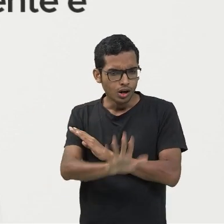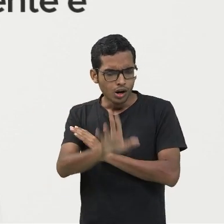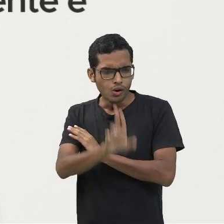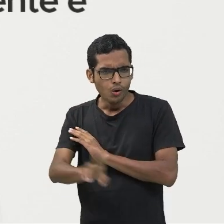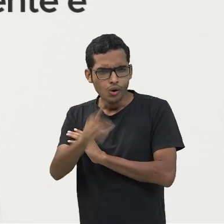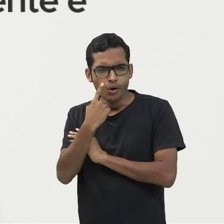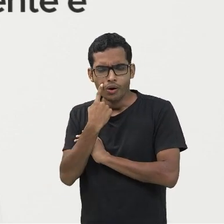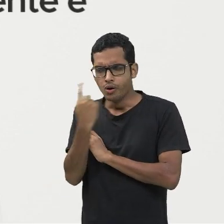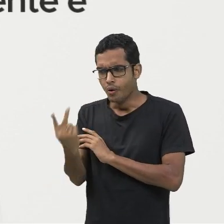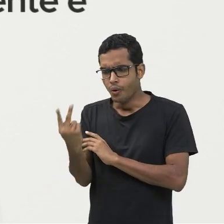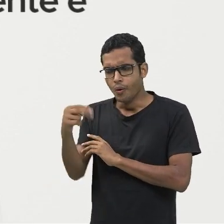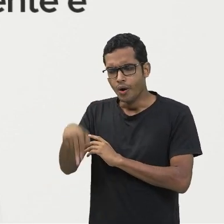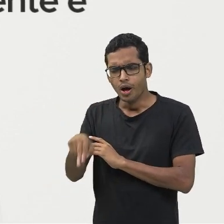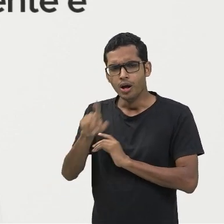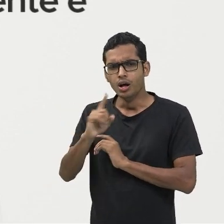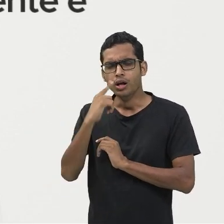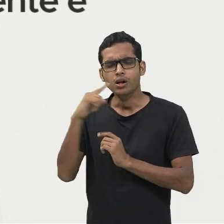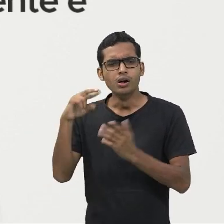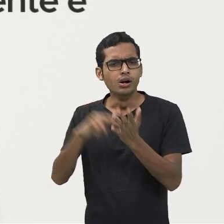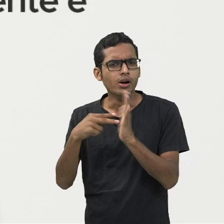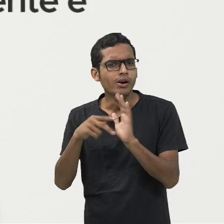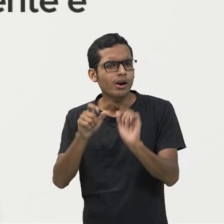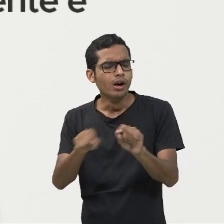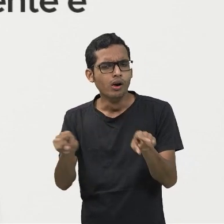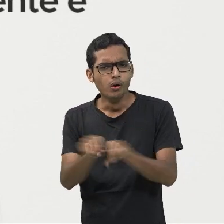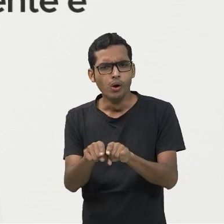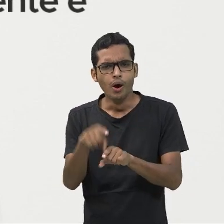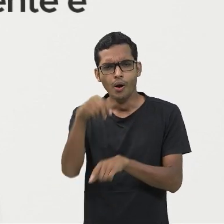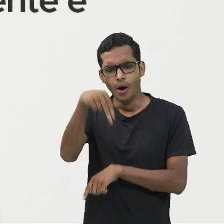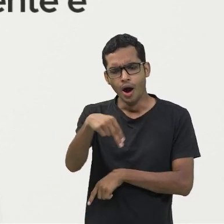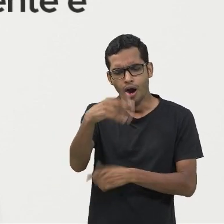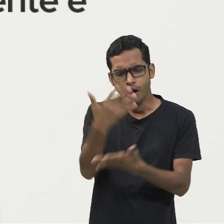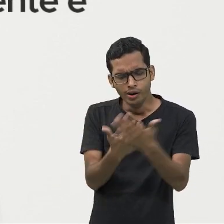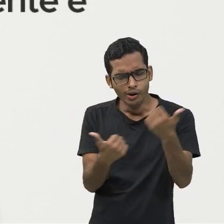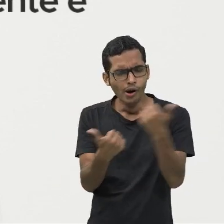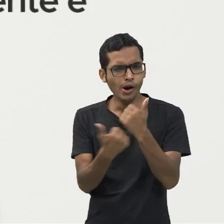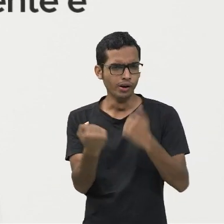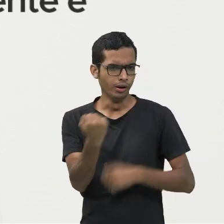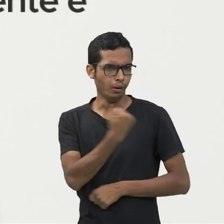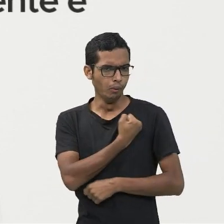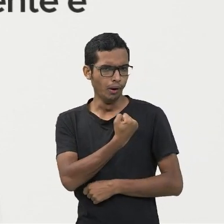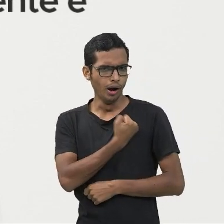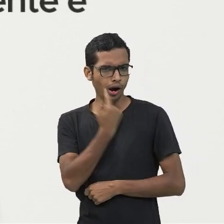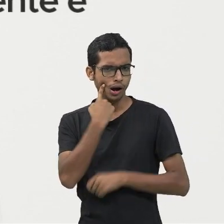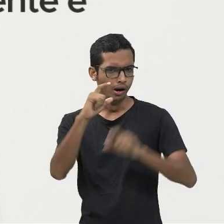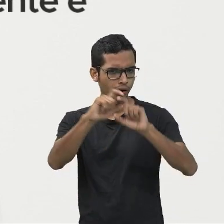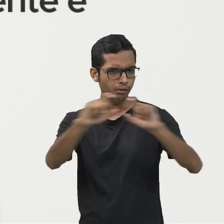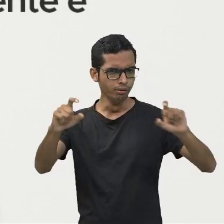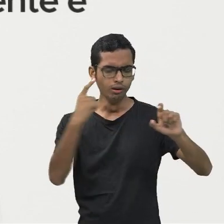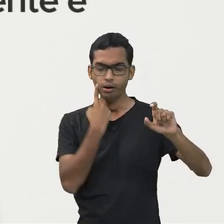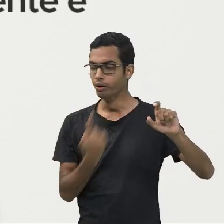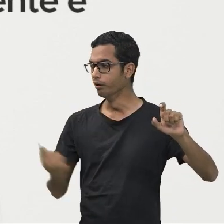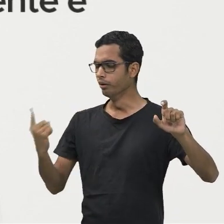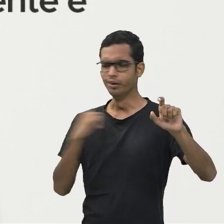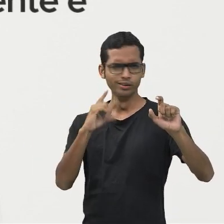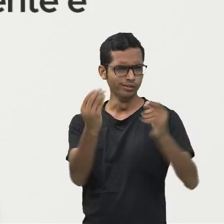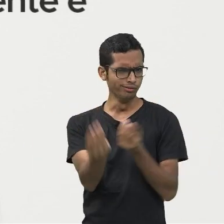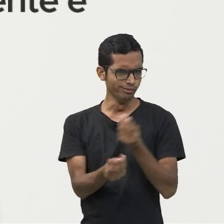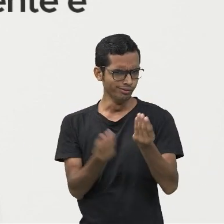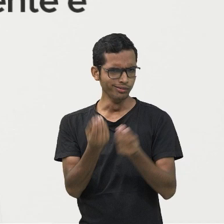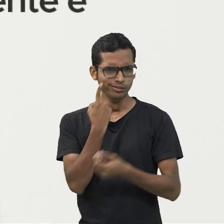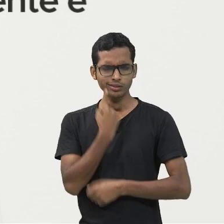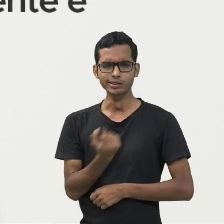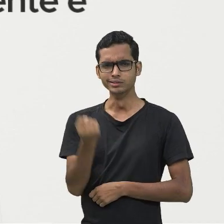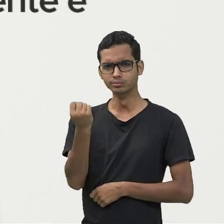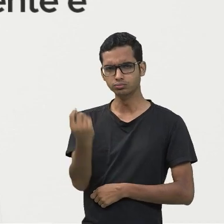2n, significa que no lugar do n eu posso substituir pelos meus números aqui em cima, ó, e ele